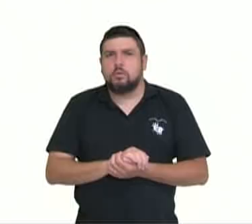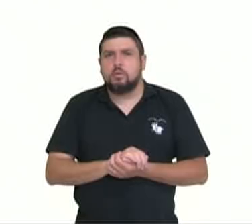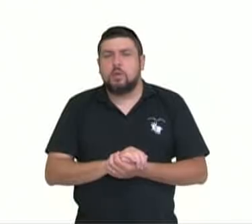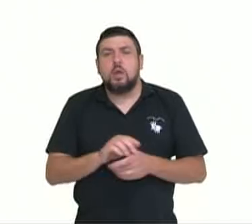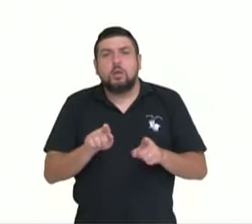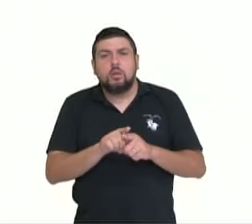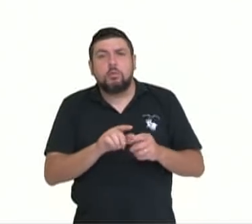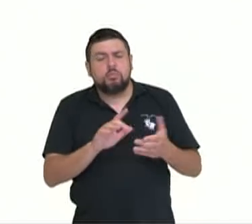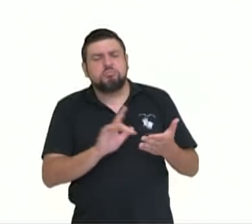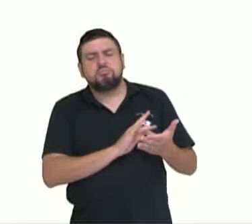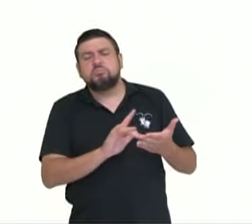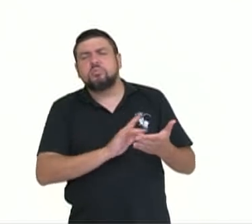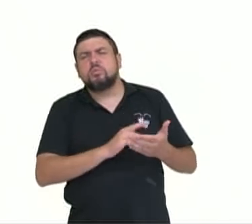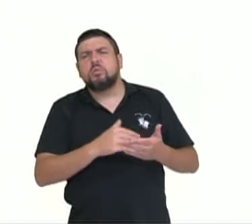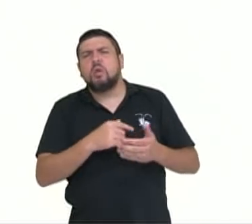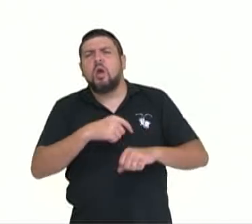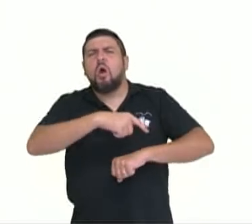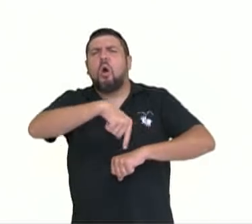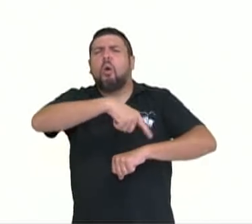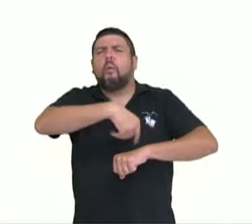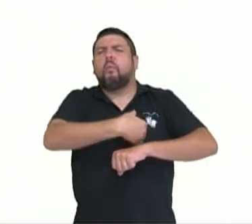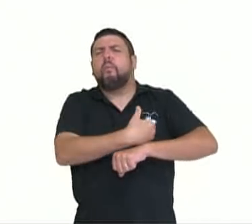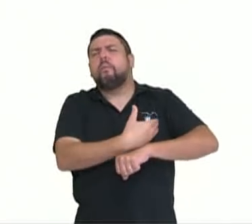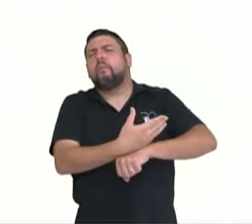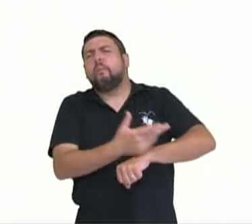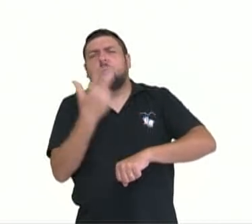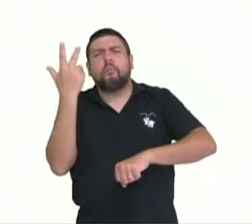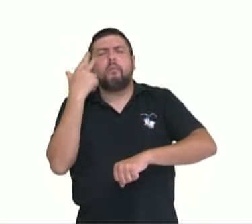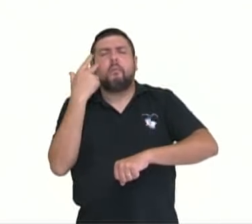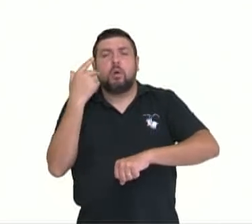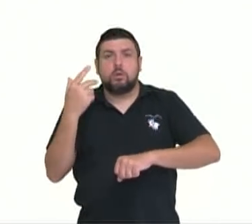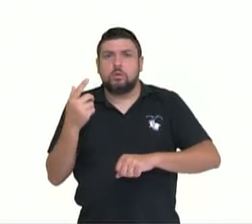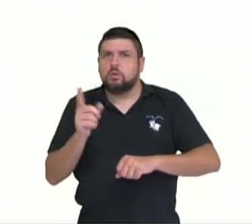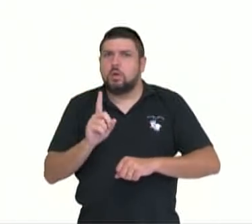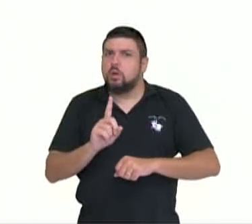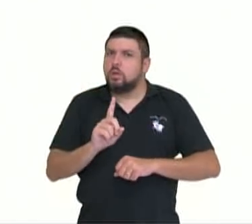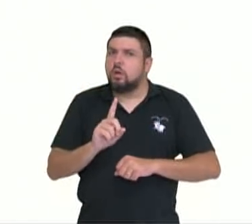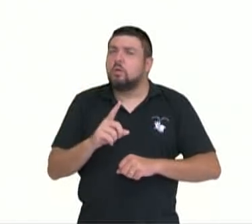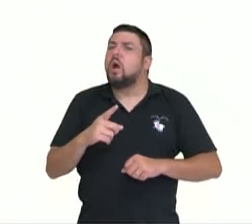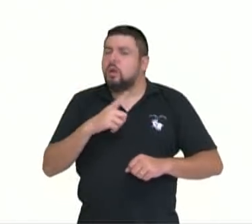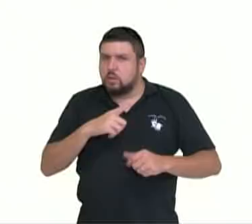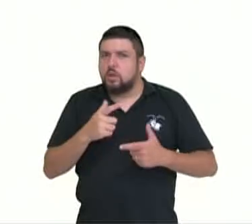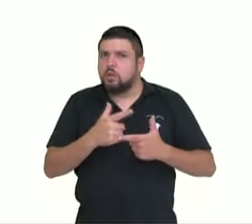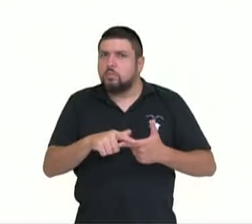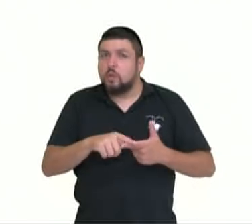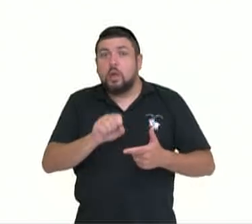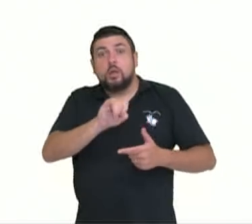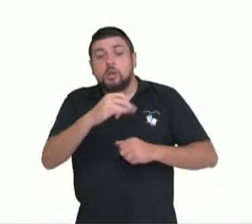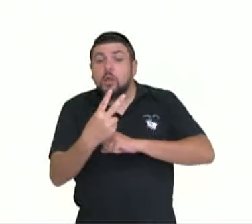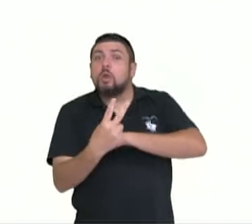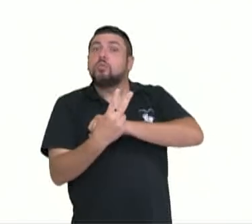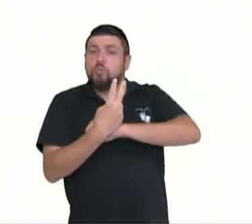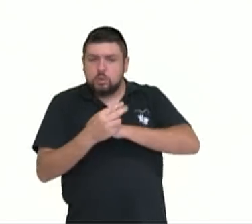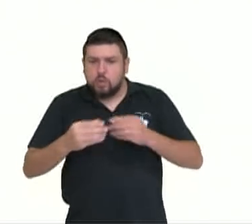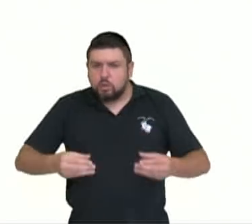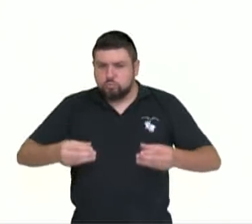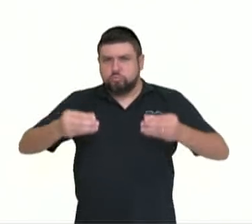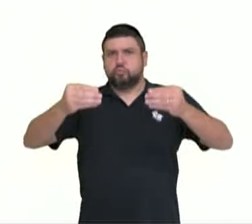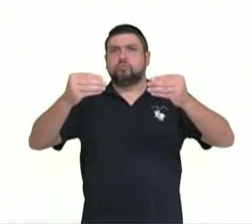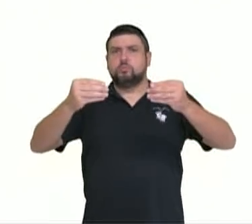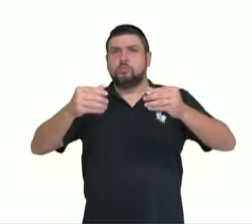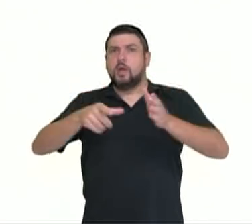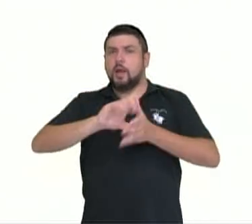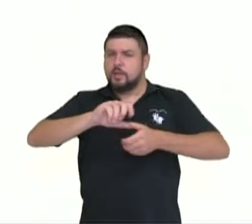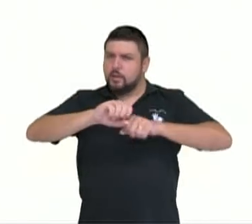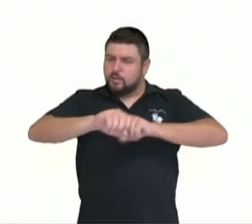uso excessivo de dispositivos móveis não causam problemas de postura. Não causam se você cuidar da postura. Se você não cuidar, ele